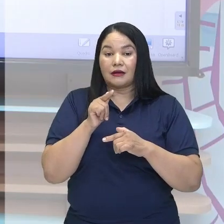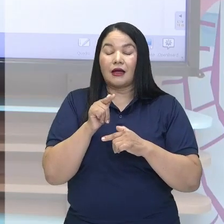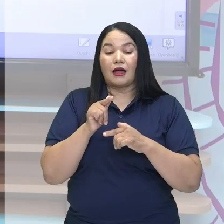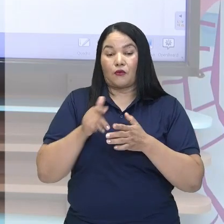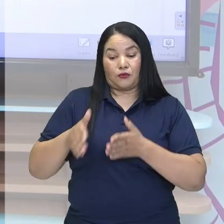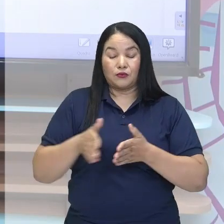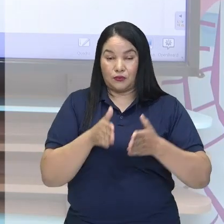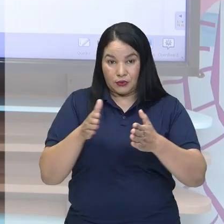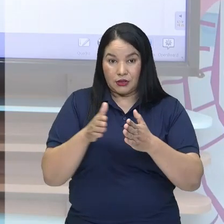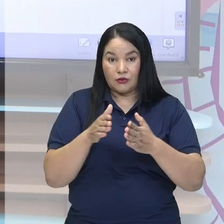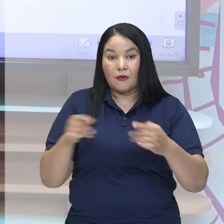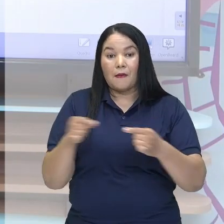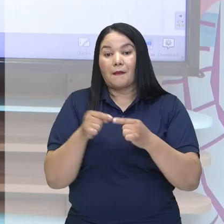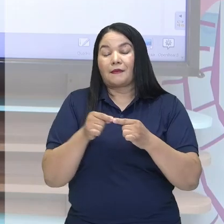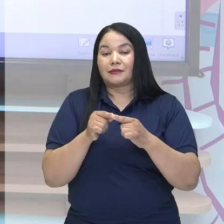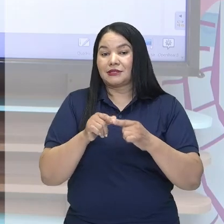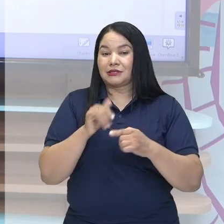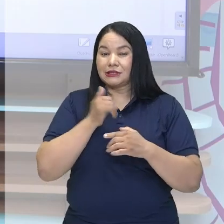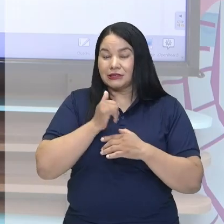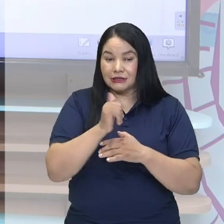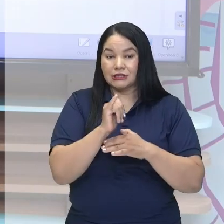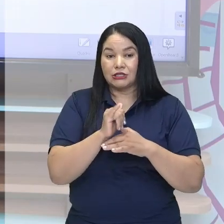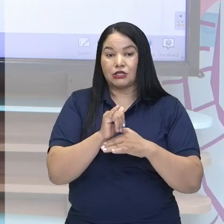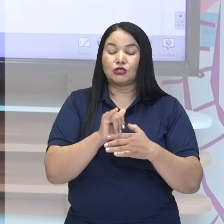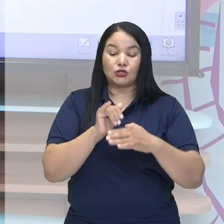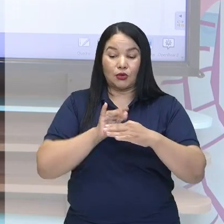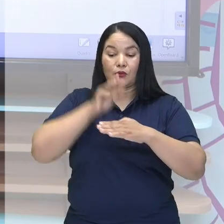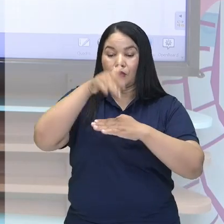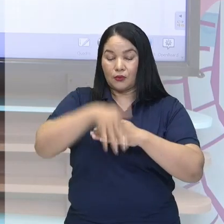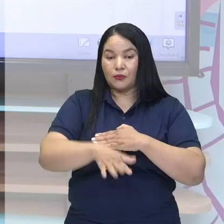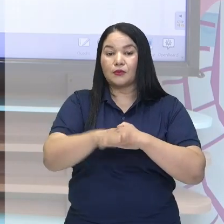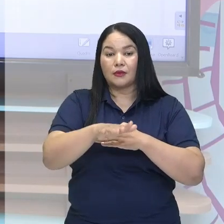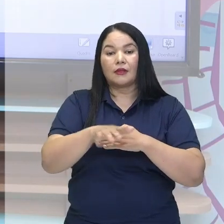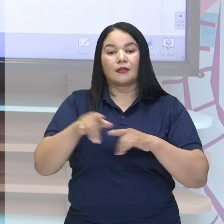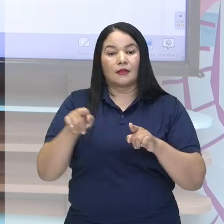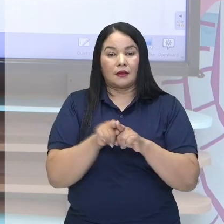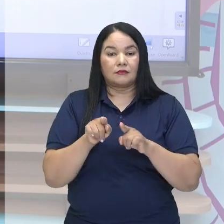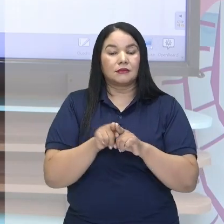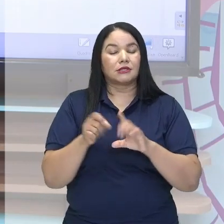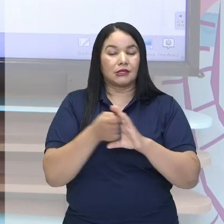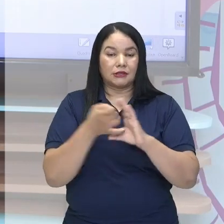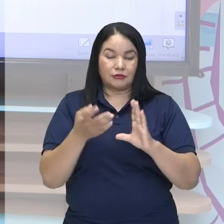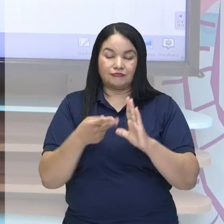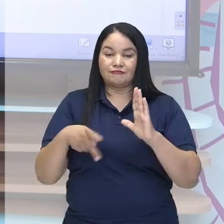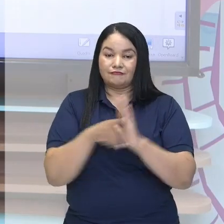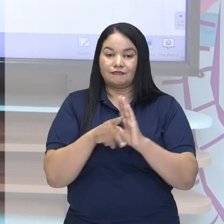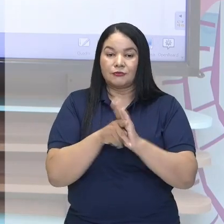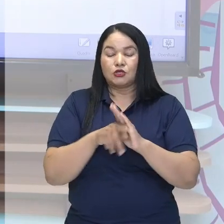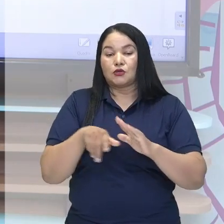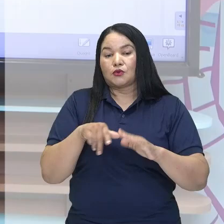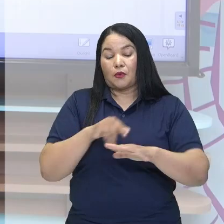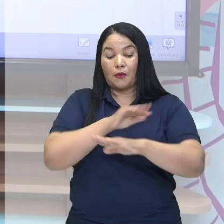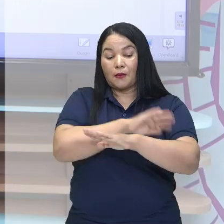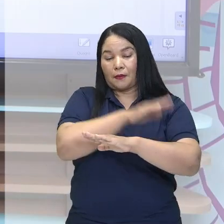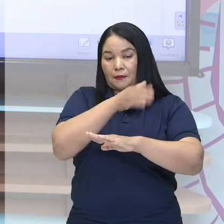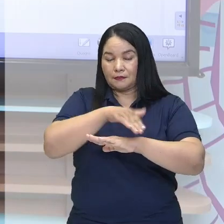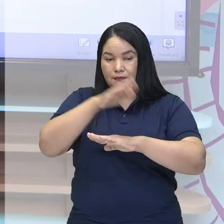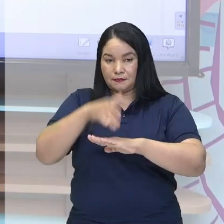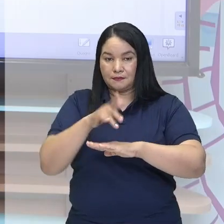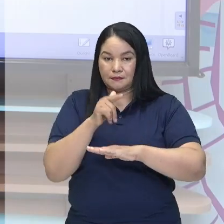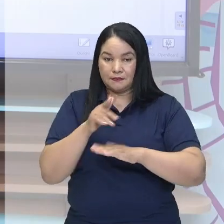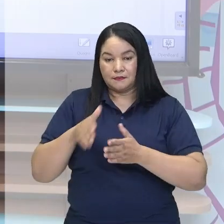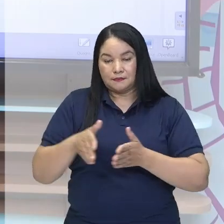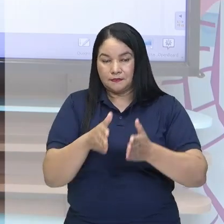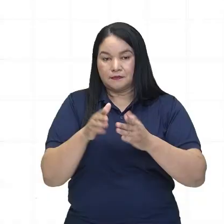construção de hidrelétricas, tá bom? Então, é uma característica aí dos rios de planalto. Temos os rios de planície,